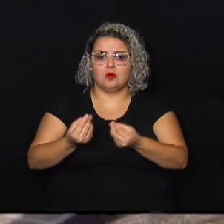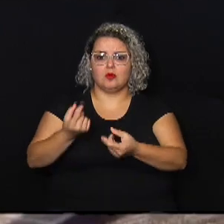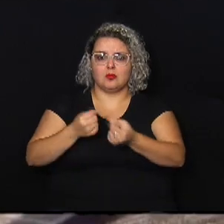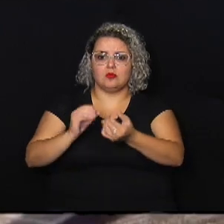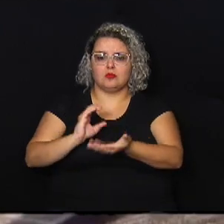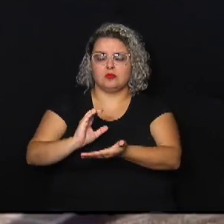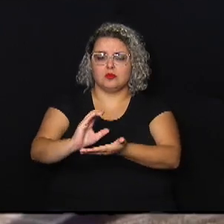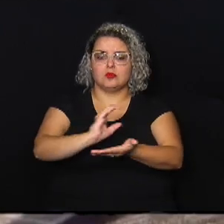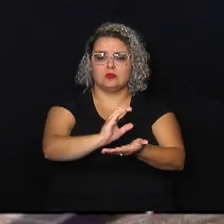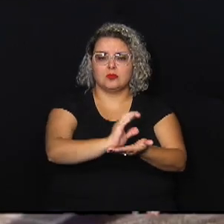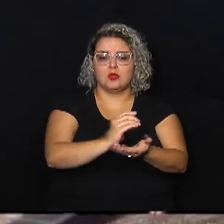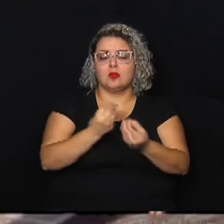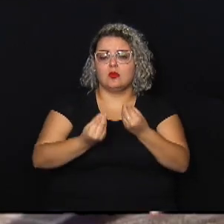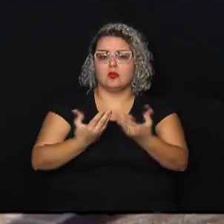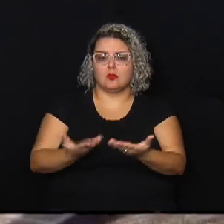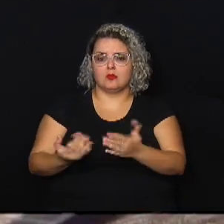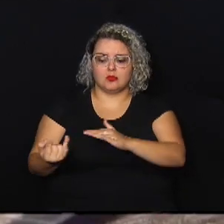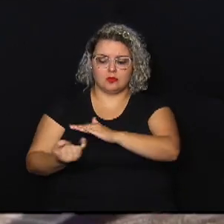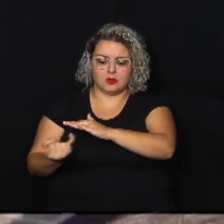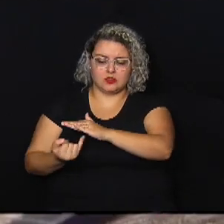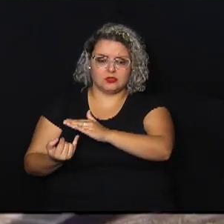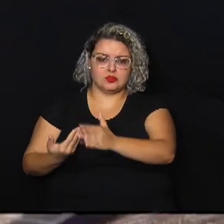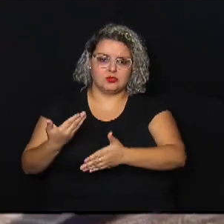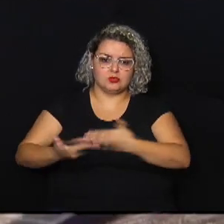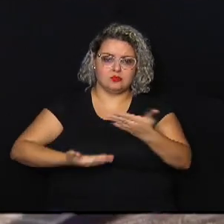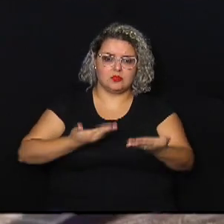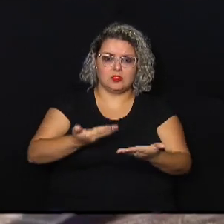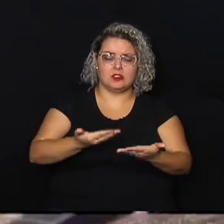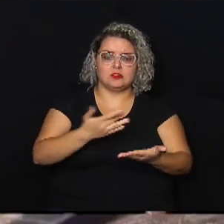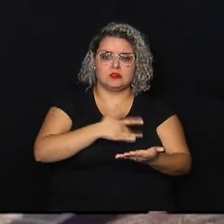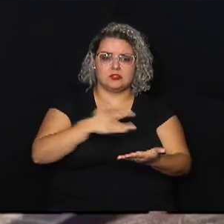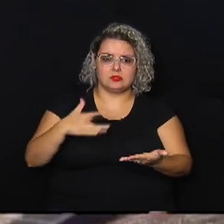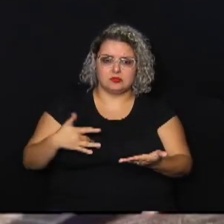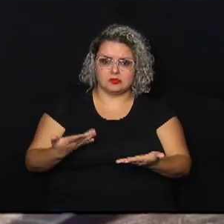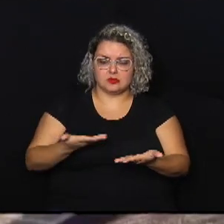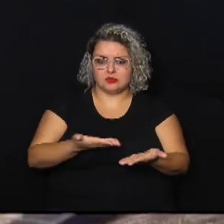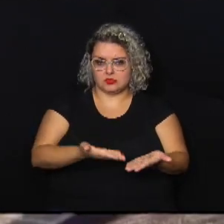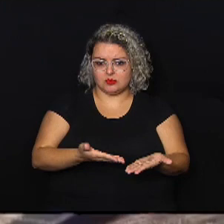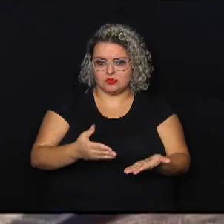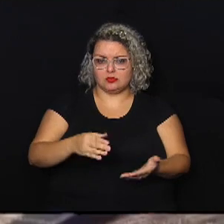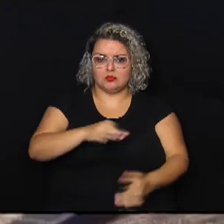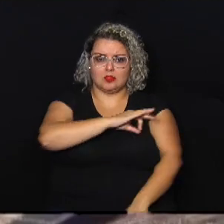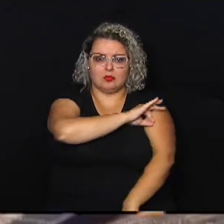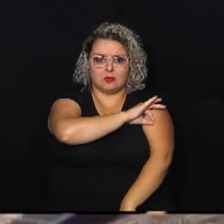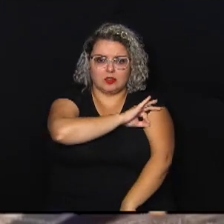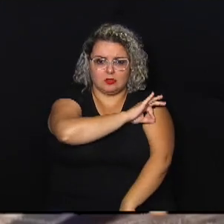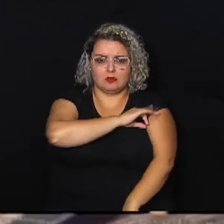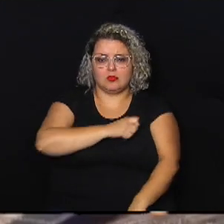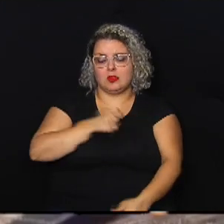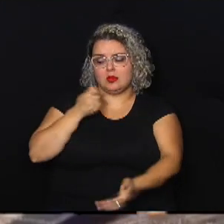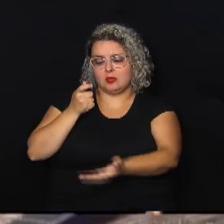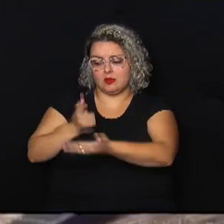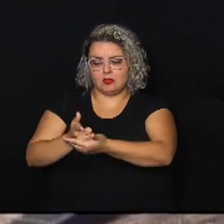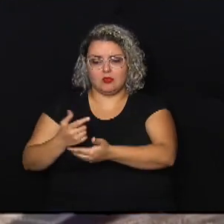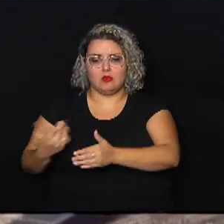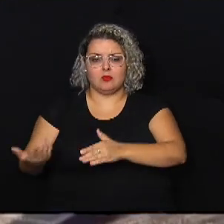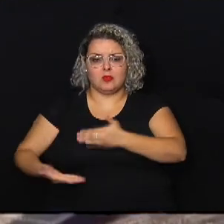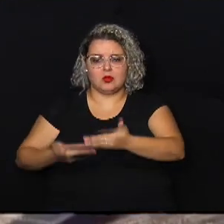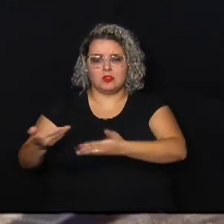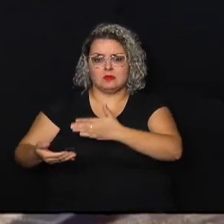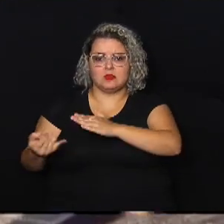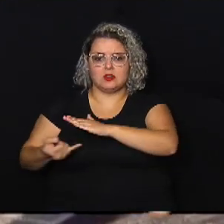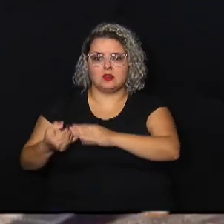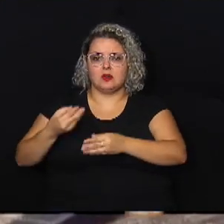exemplo, uma entidade que presta serviço de saúde para a Prefeitura Municipal. A Prefeitura ela compra serviço dessa entidade. Como